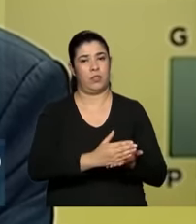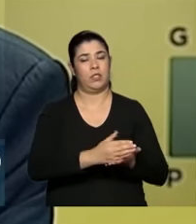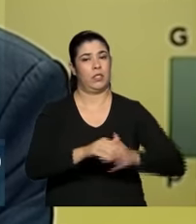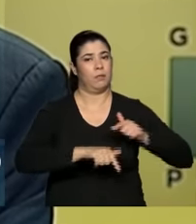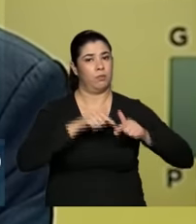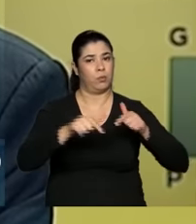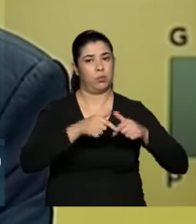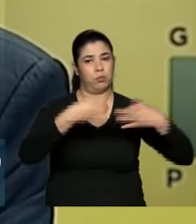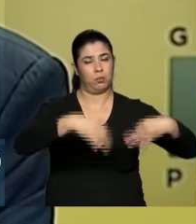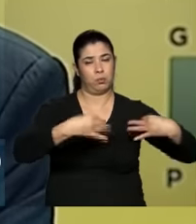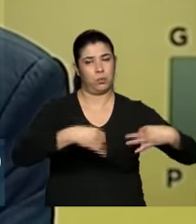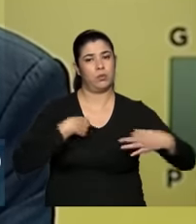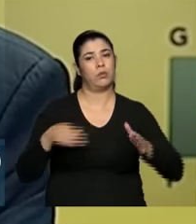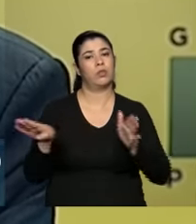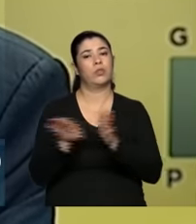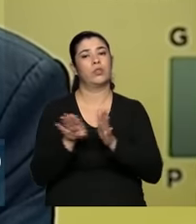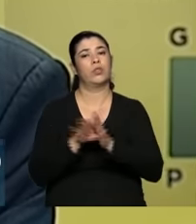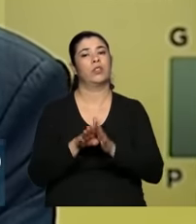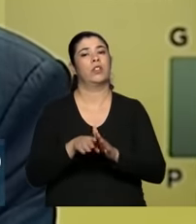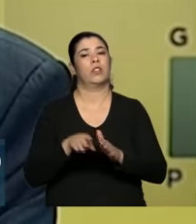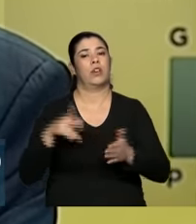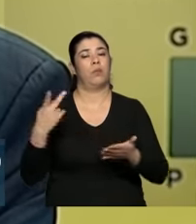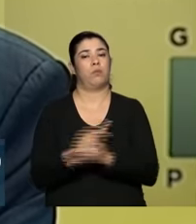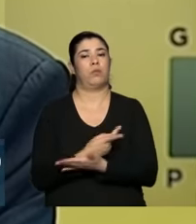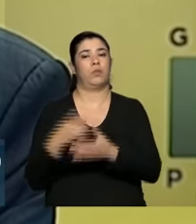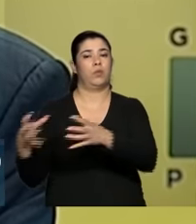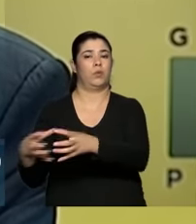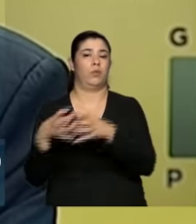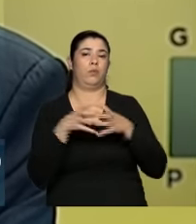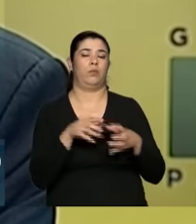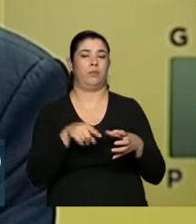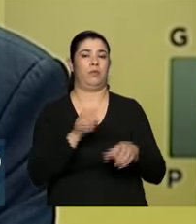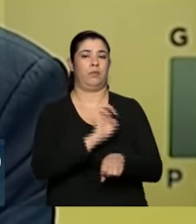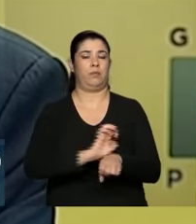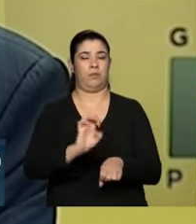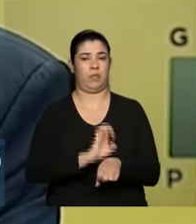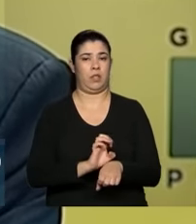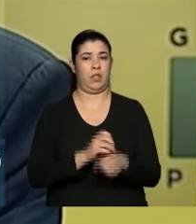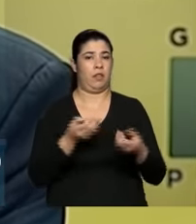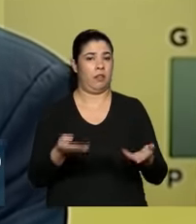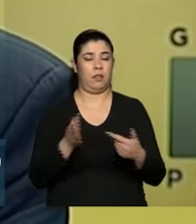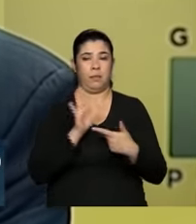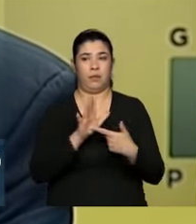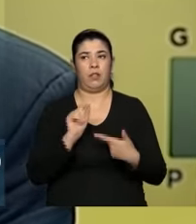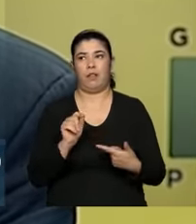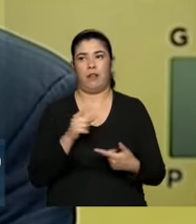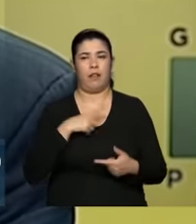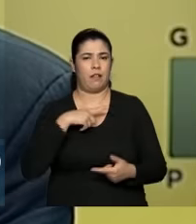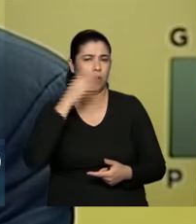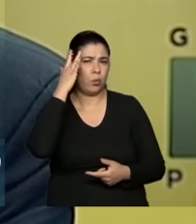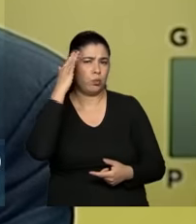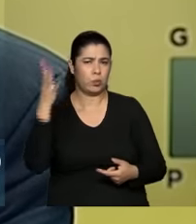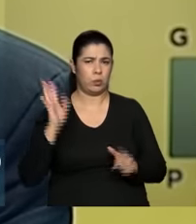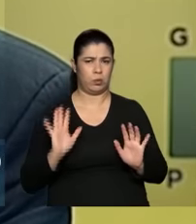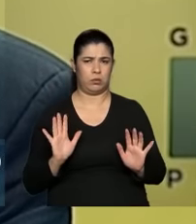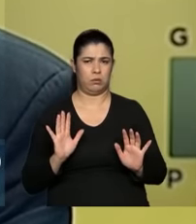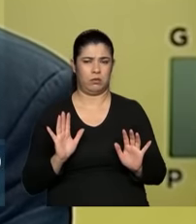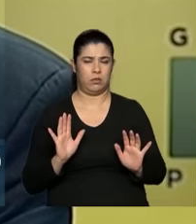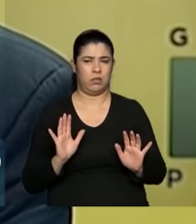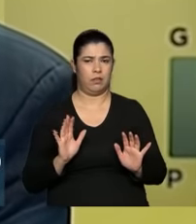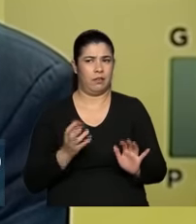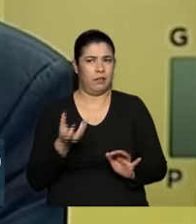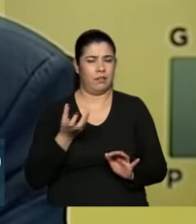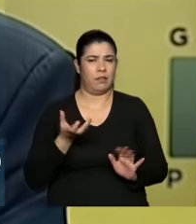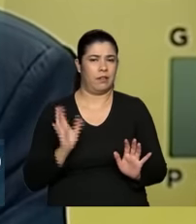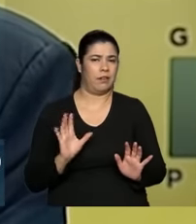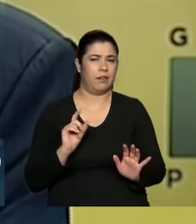quando tudo isso chegar. O que, a propósito, mostra que não é um sonho de verão